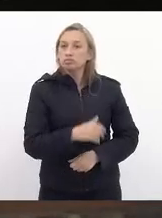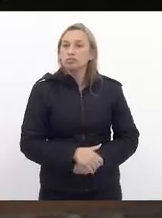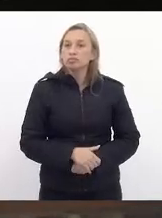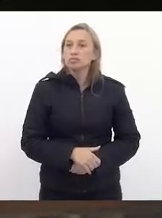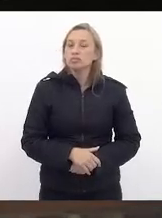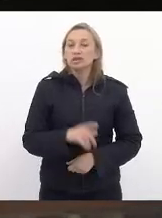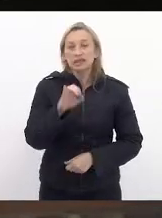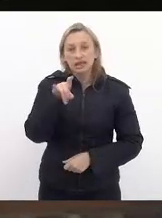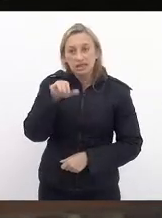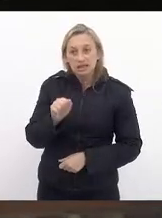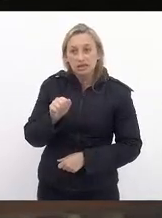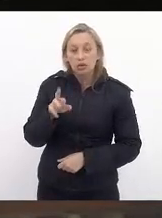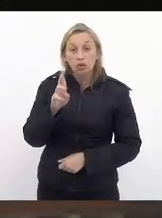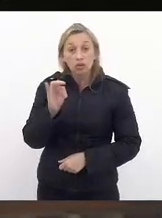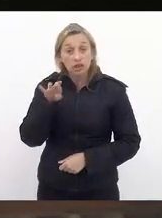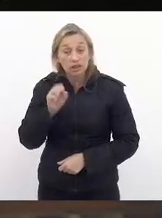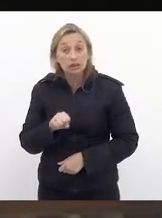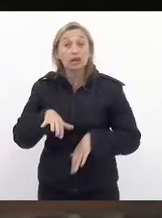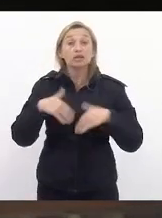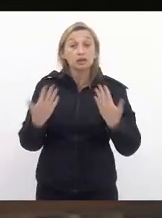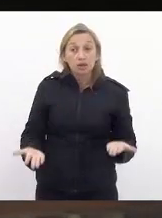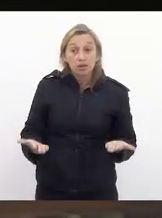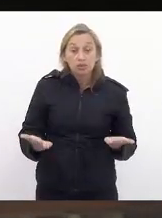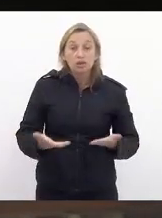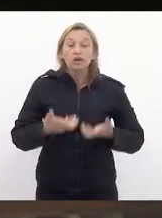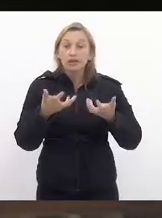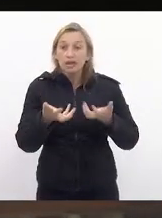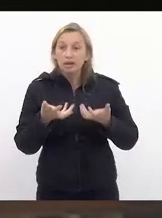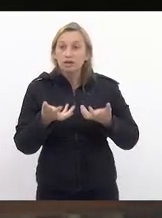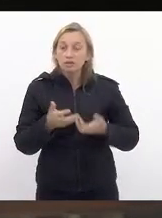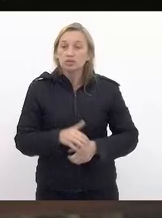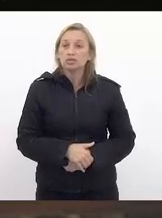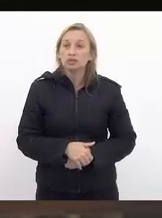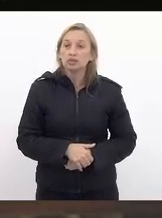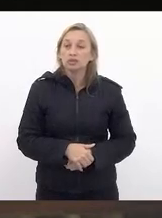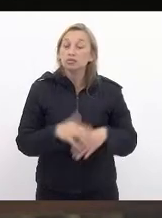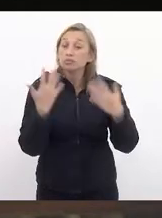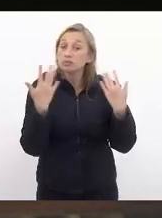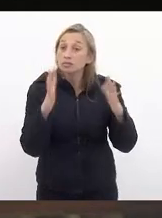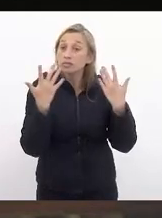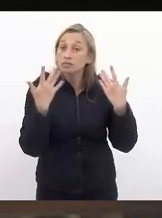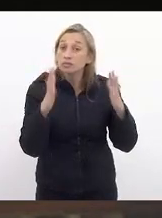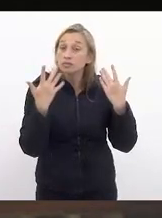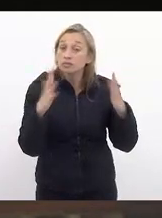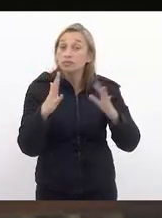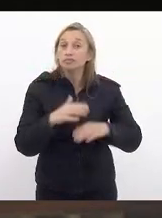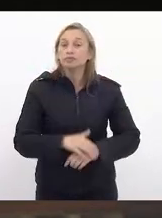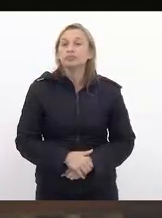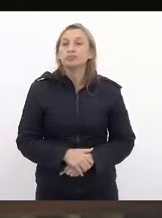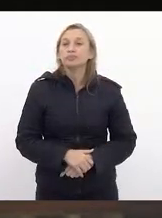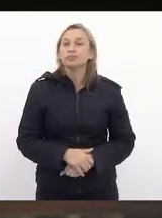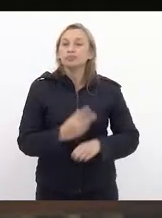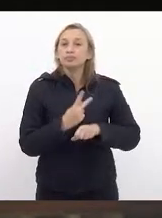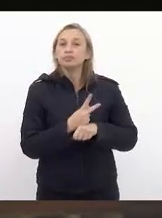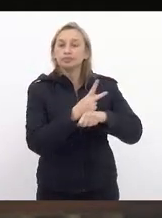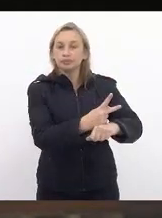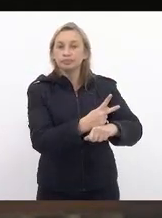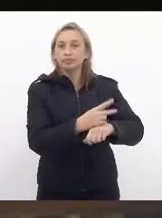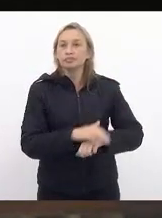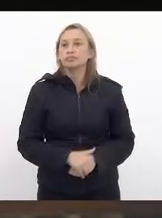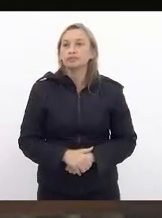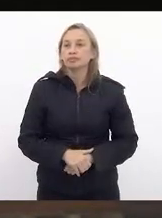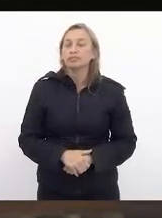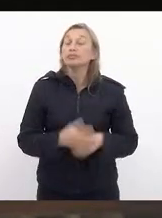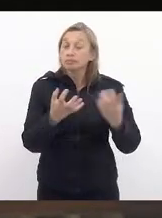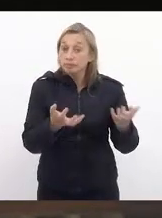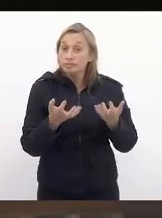seleciona Rodrigues então quero celebrar a entrega desse prêmio